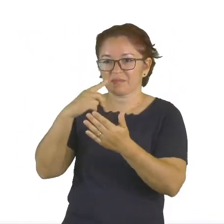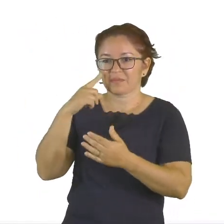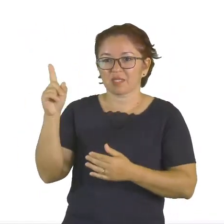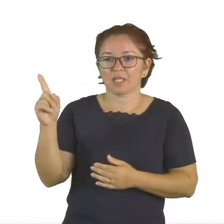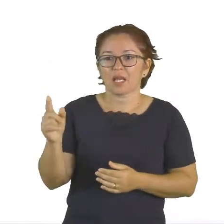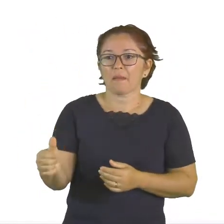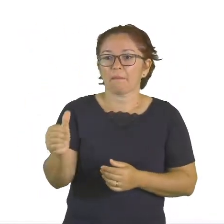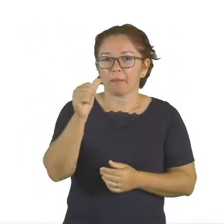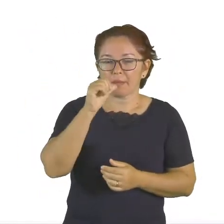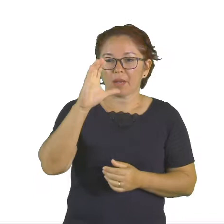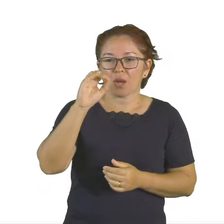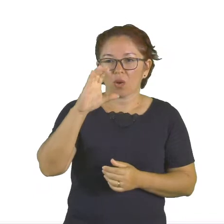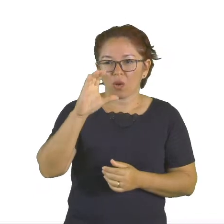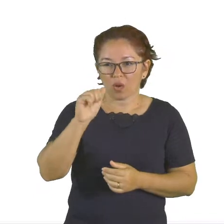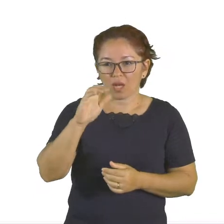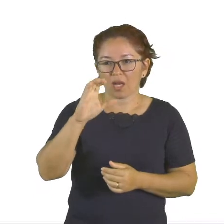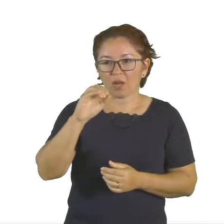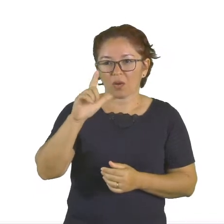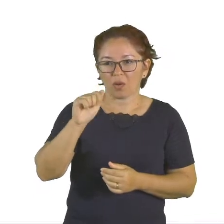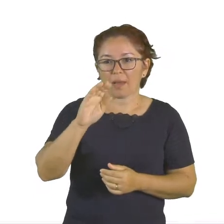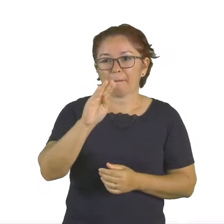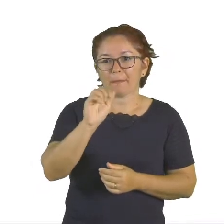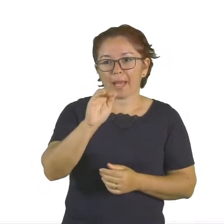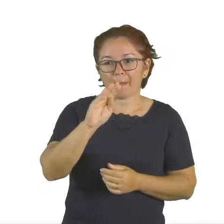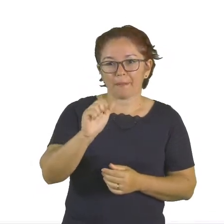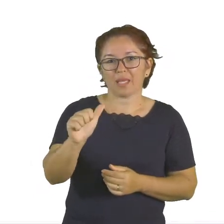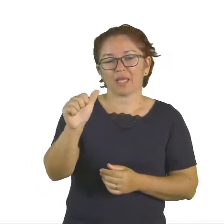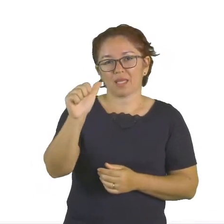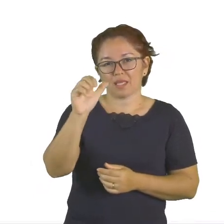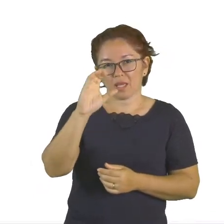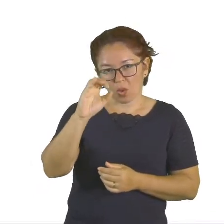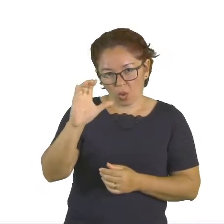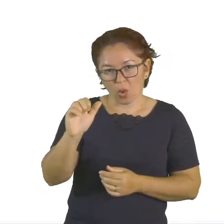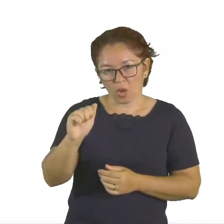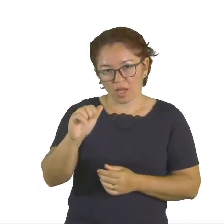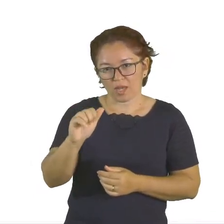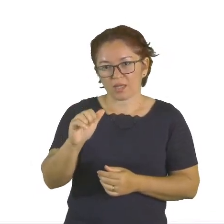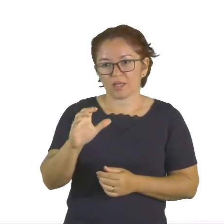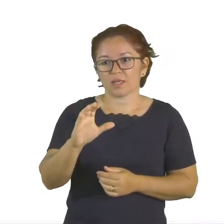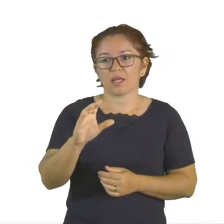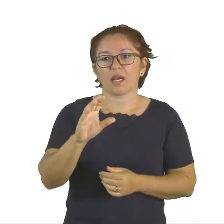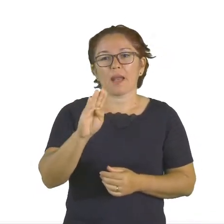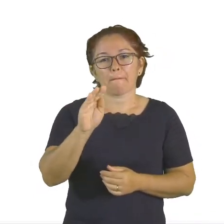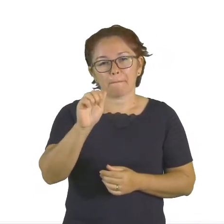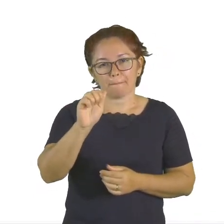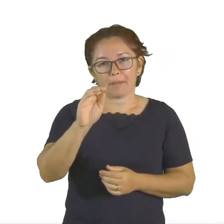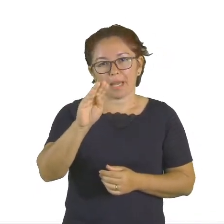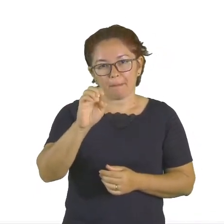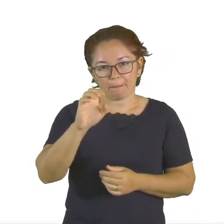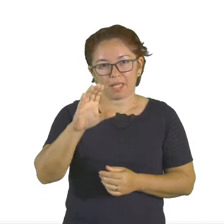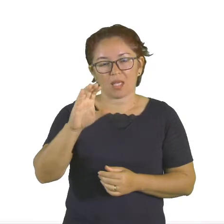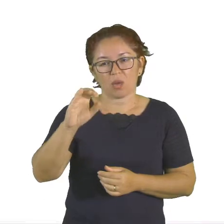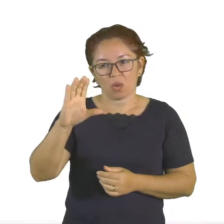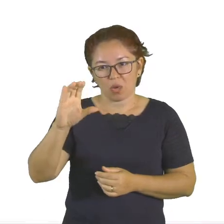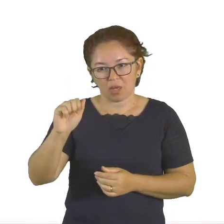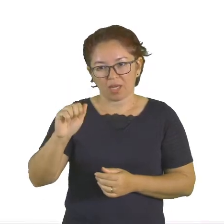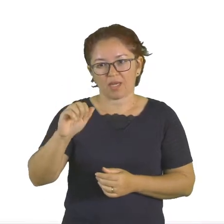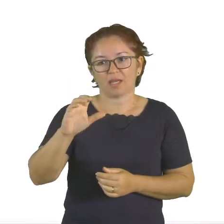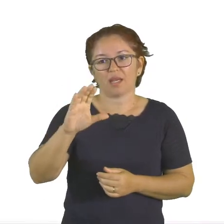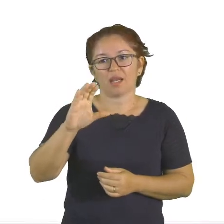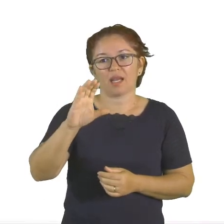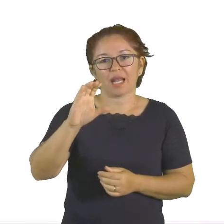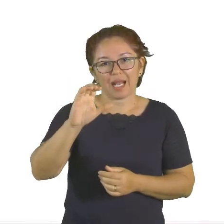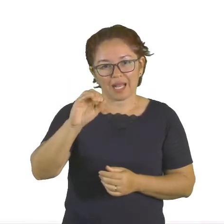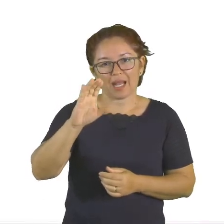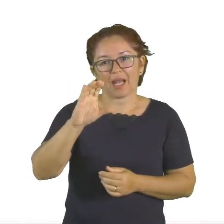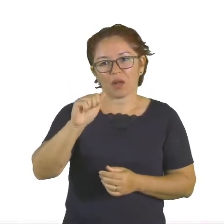Beba Coca-Cola, babe cola. Beba coca, babe cola caco. Caco